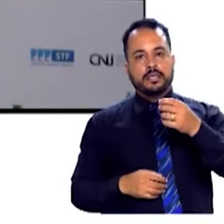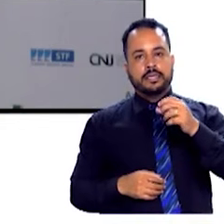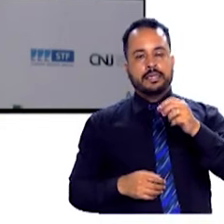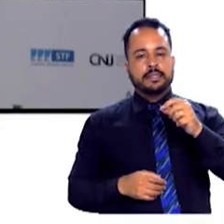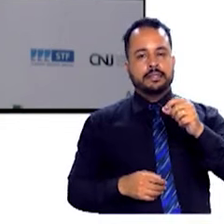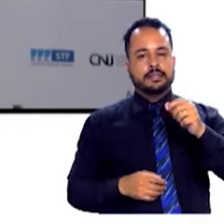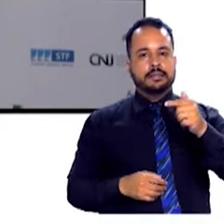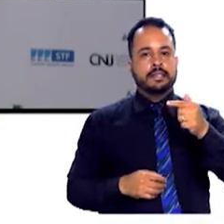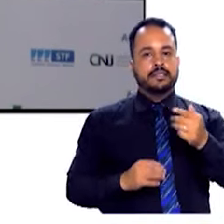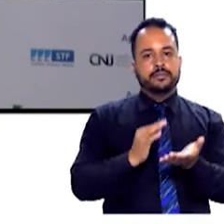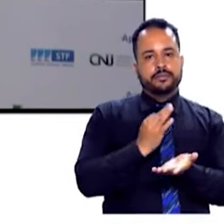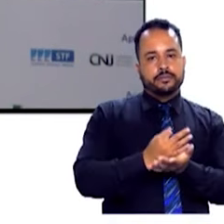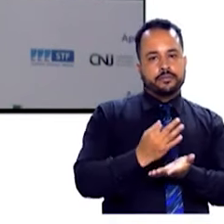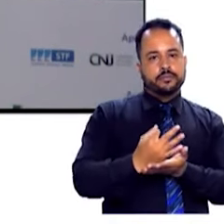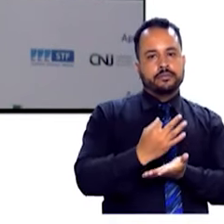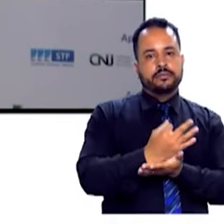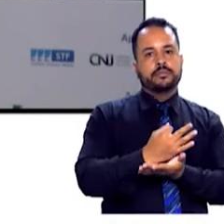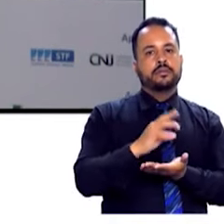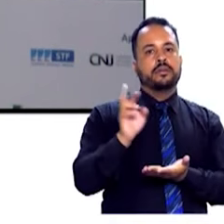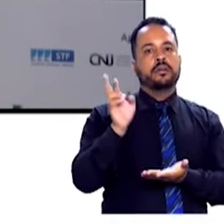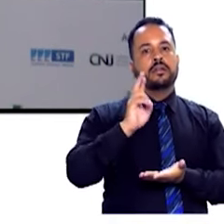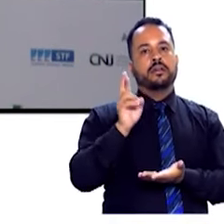centavos de